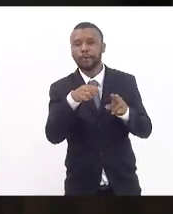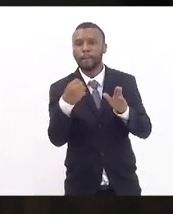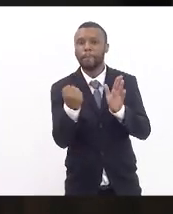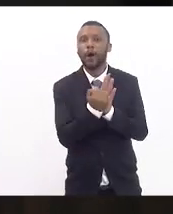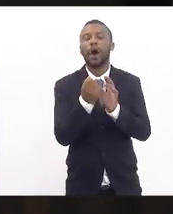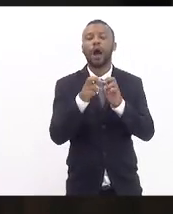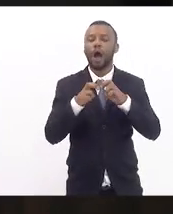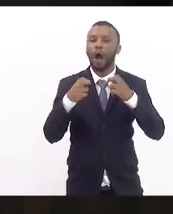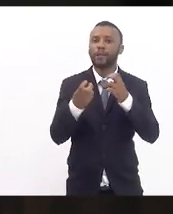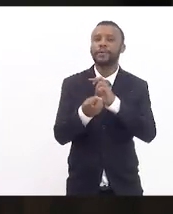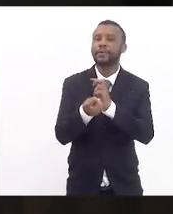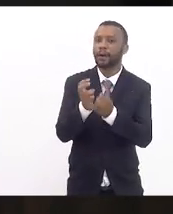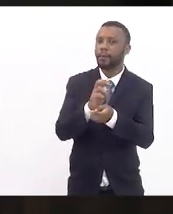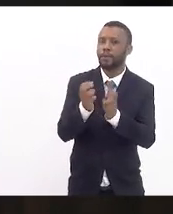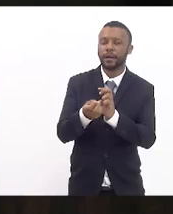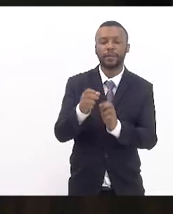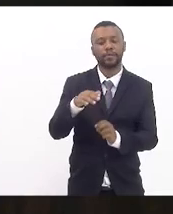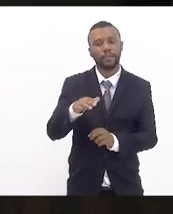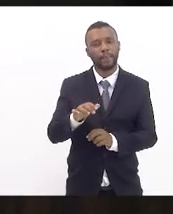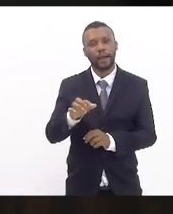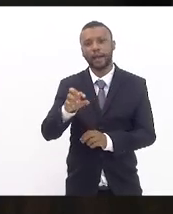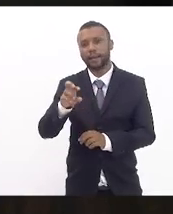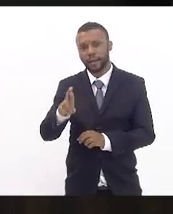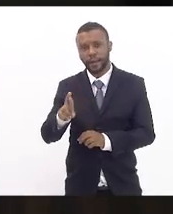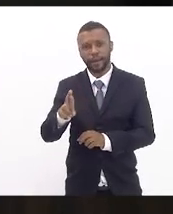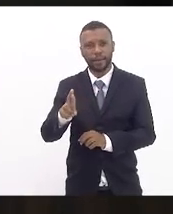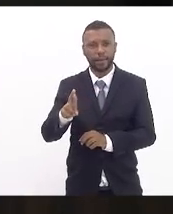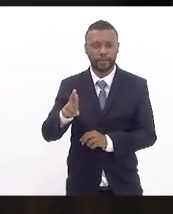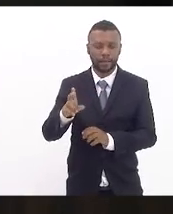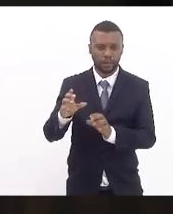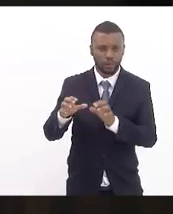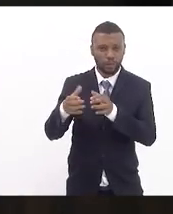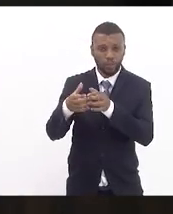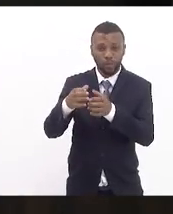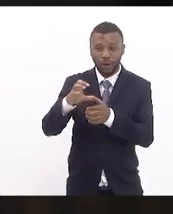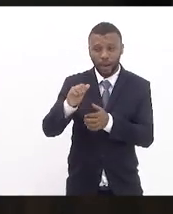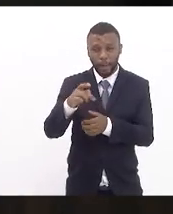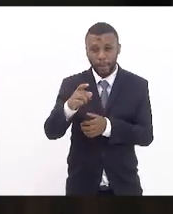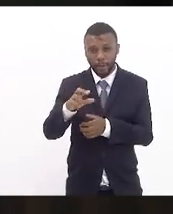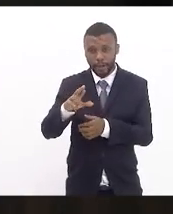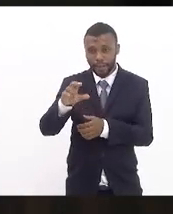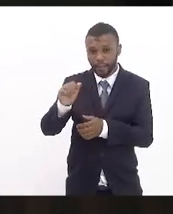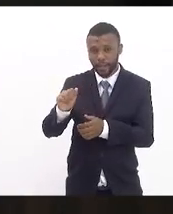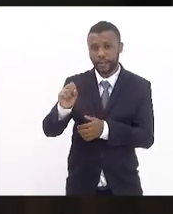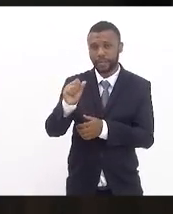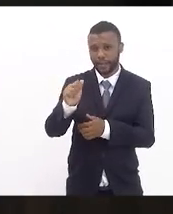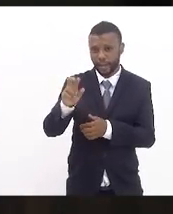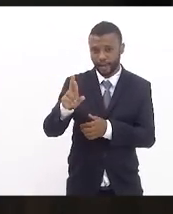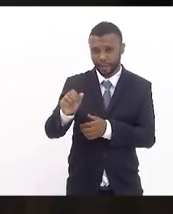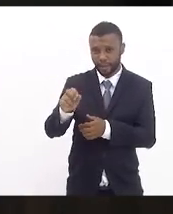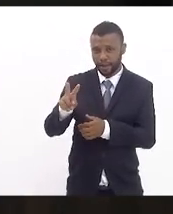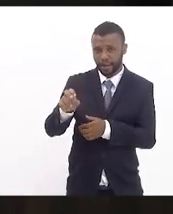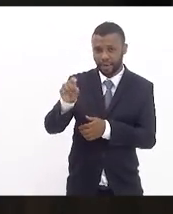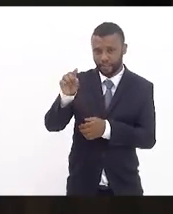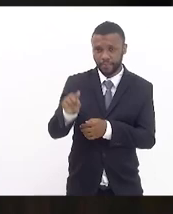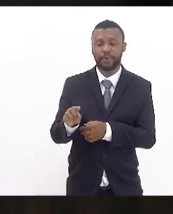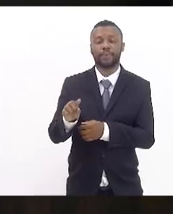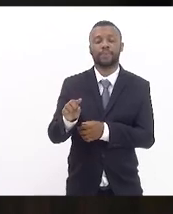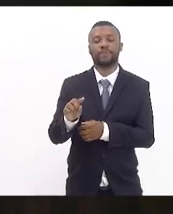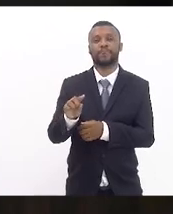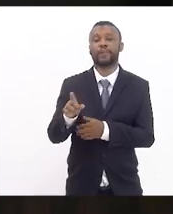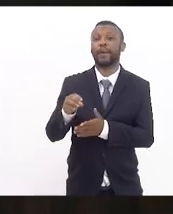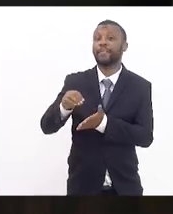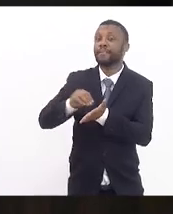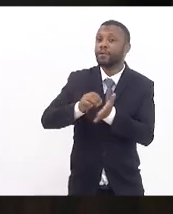de capoeira do MEER, do grupo Saravá Capoeira, pendente de pareceres das comissões de Constituição e Justiça, de Cultura e